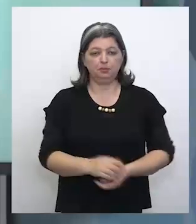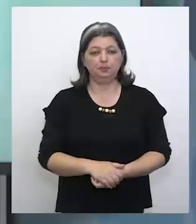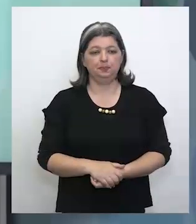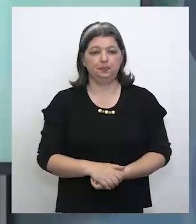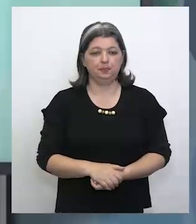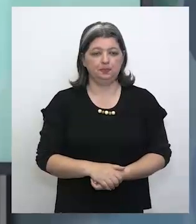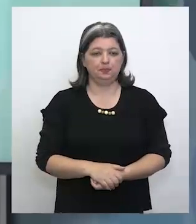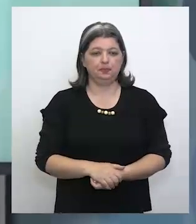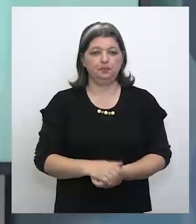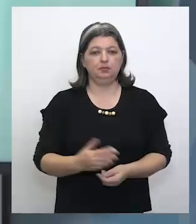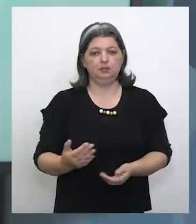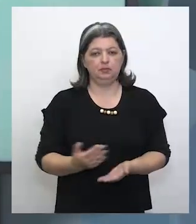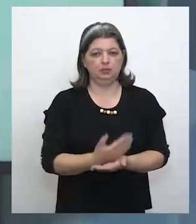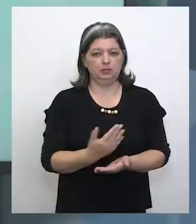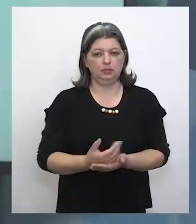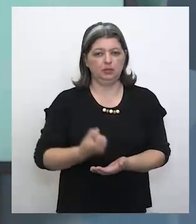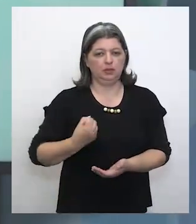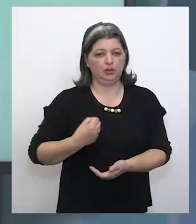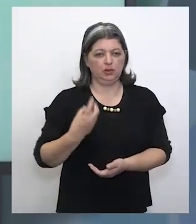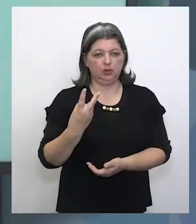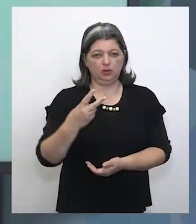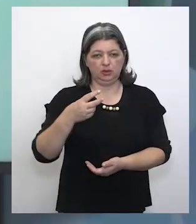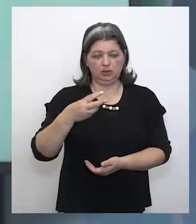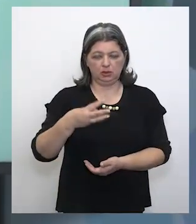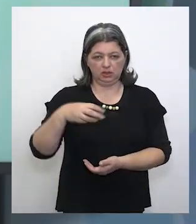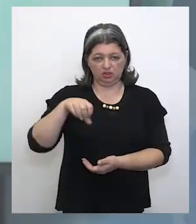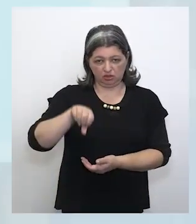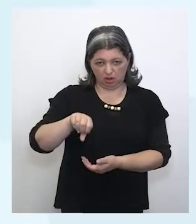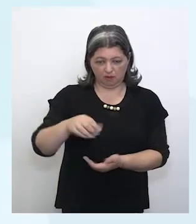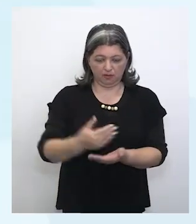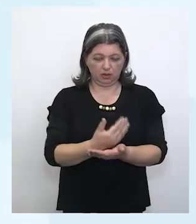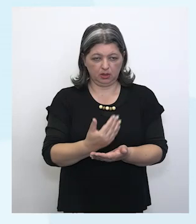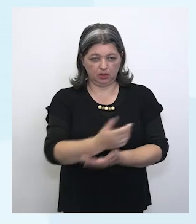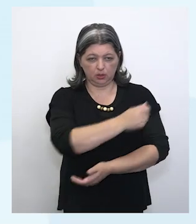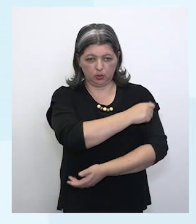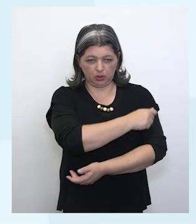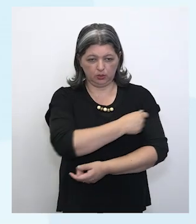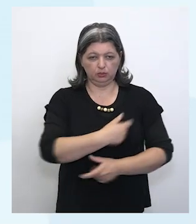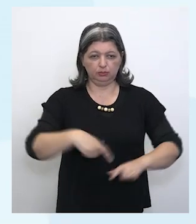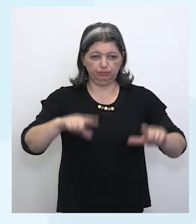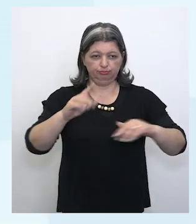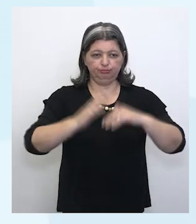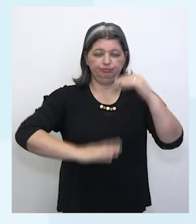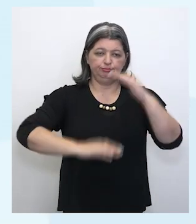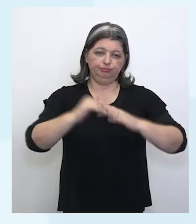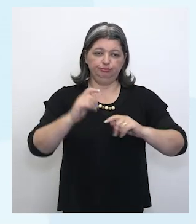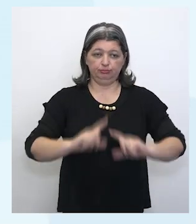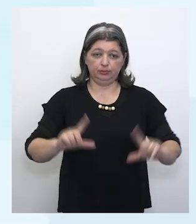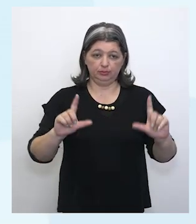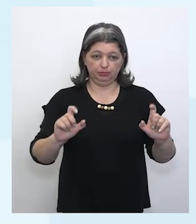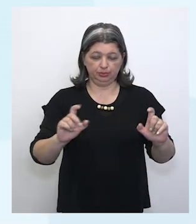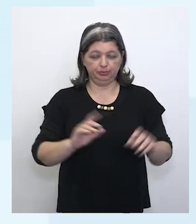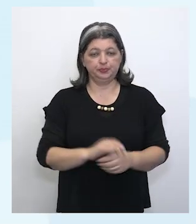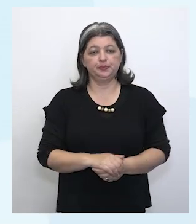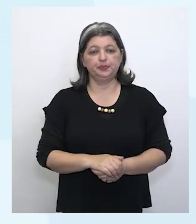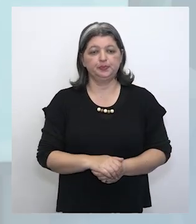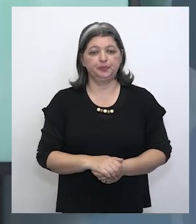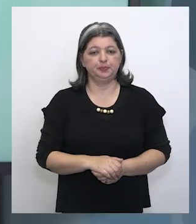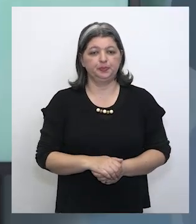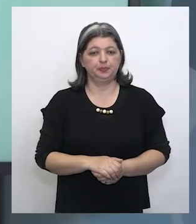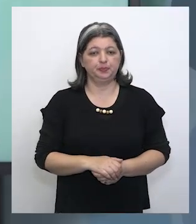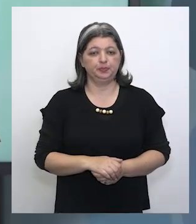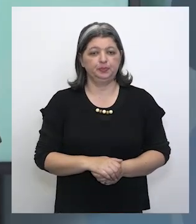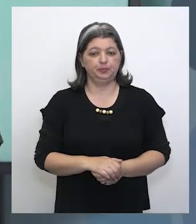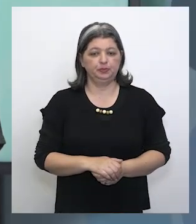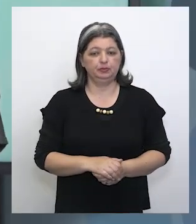está lá na página 239 do caderno do aluno, tá? As habilidades na tela para vocês, deem um printzinho, tá aí. E a